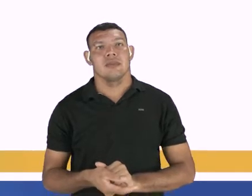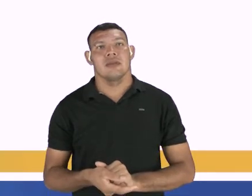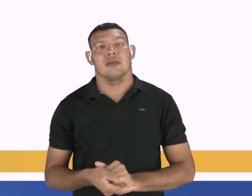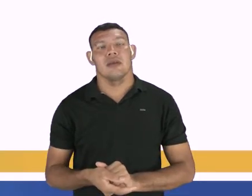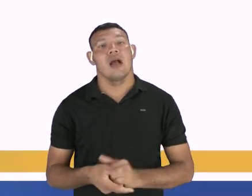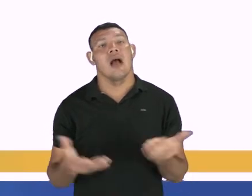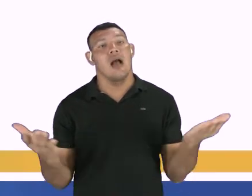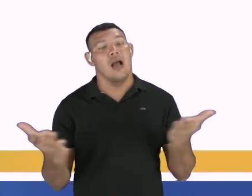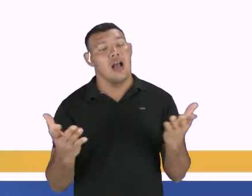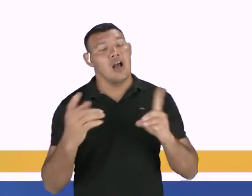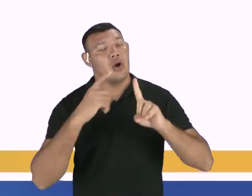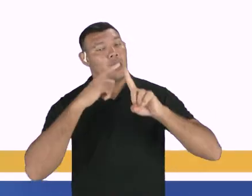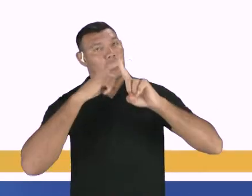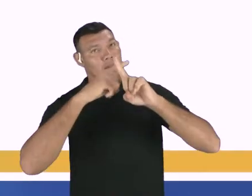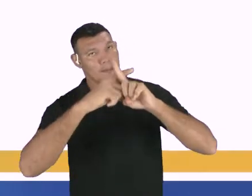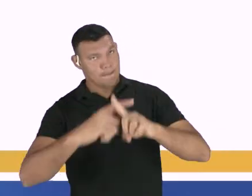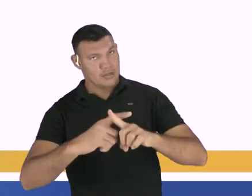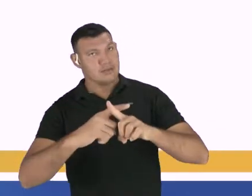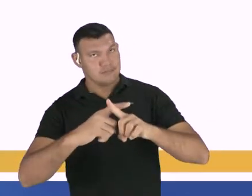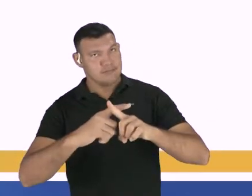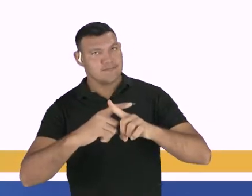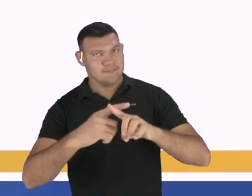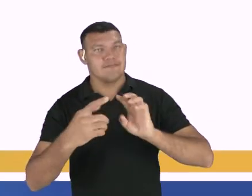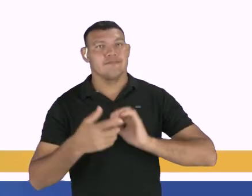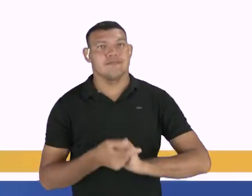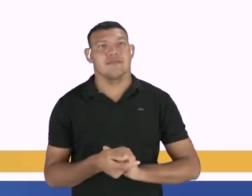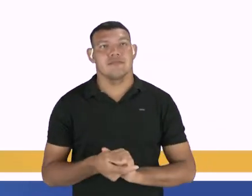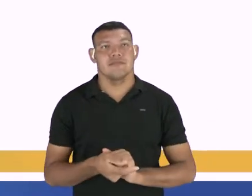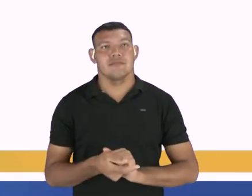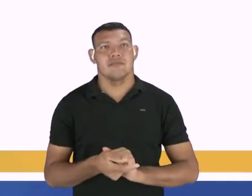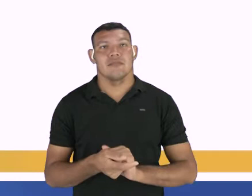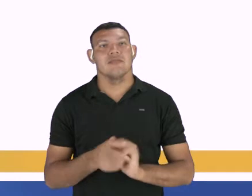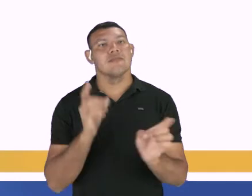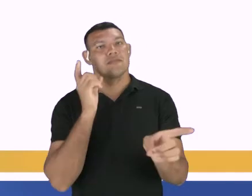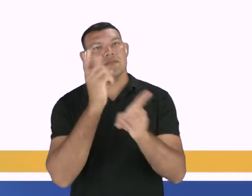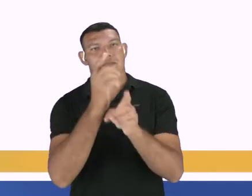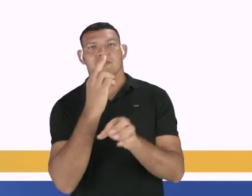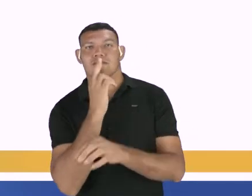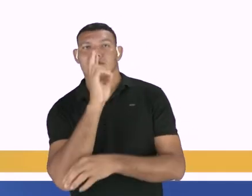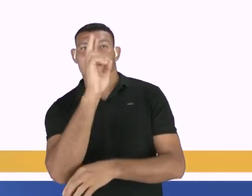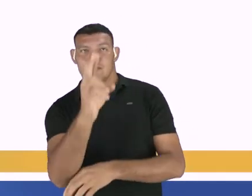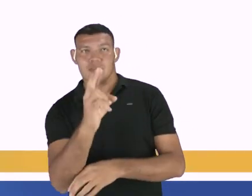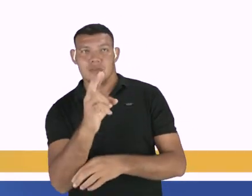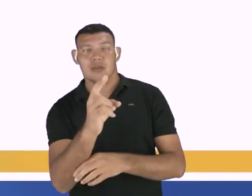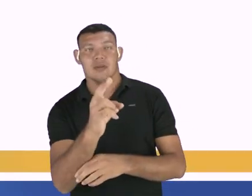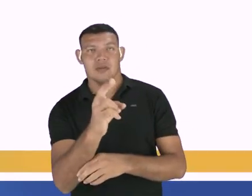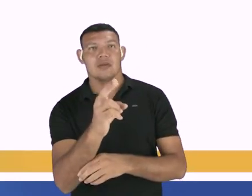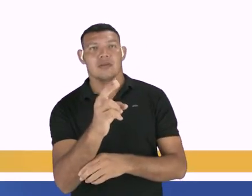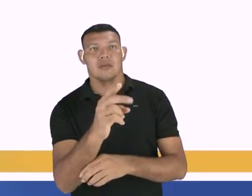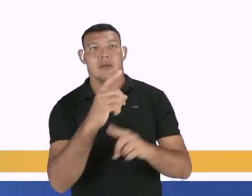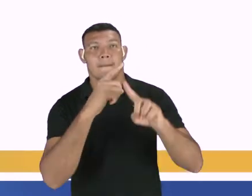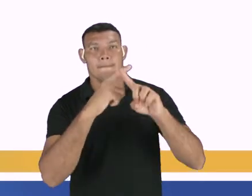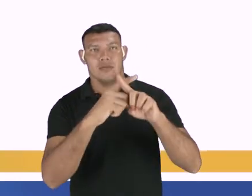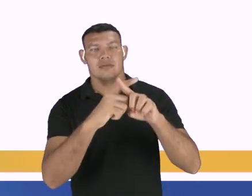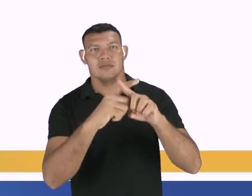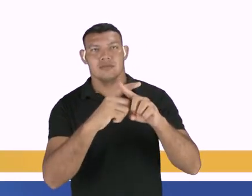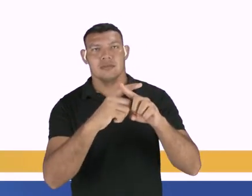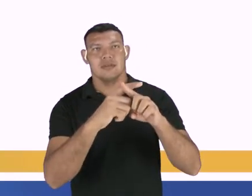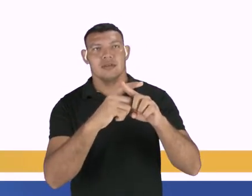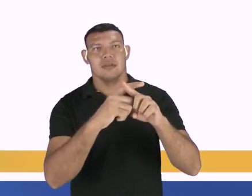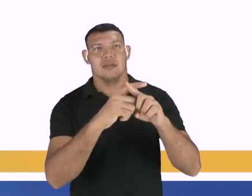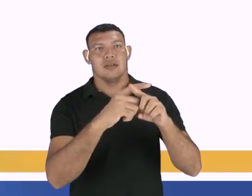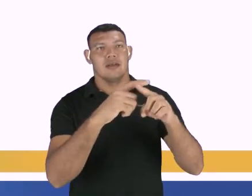tenho uma multiplicação. Tá? Então, encontraremos esse resultado multiplicando a primeira fração pela segunda. Então, eu